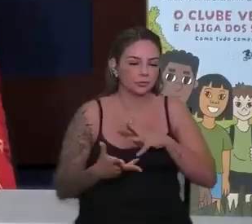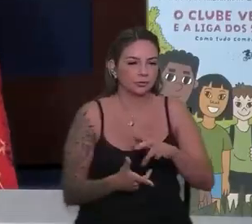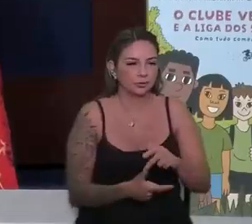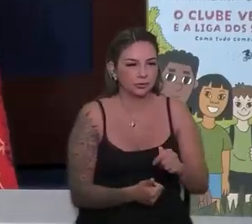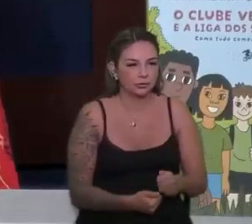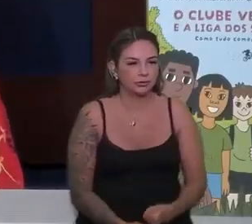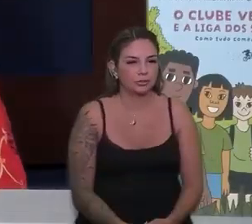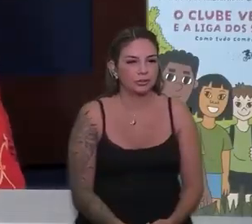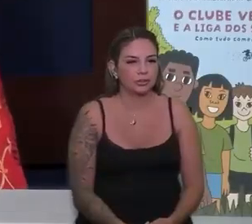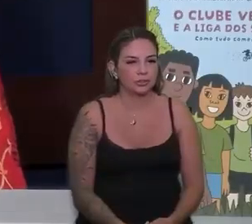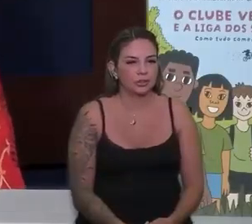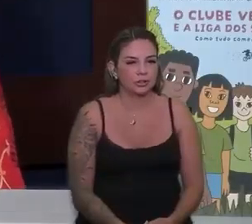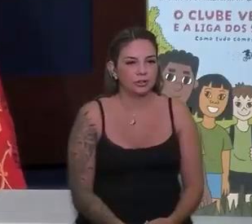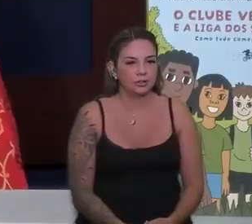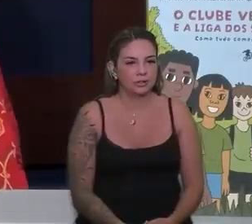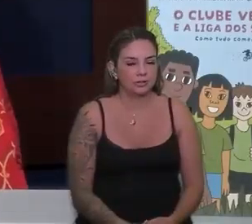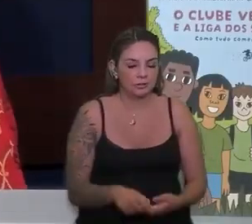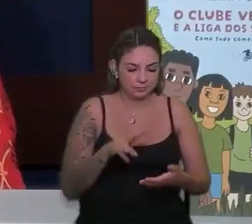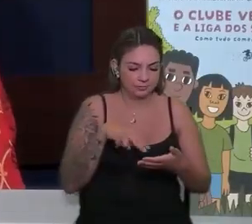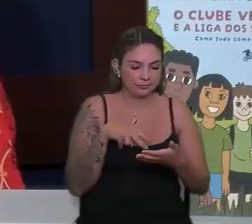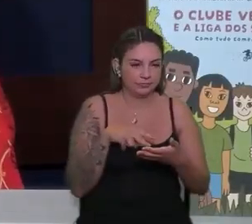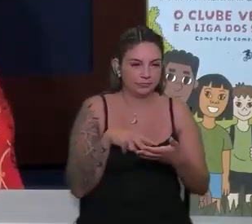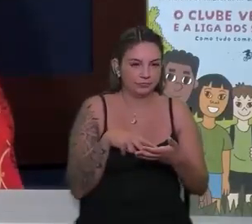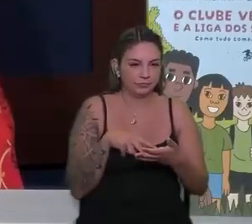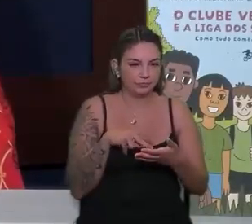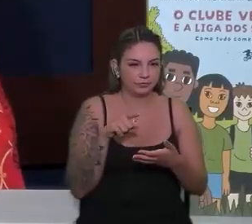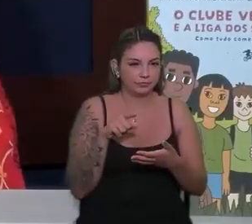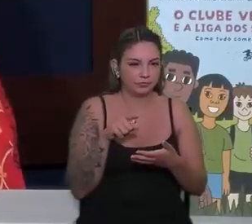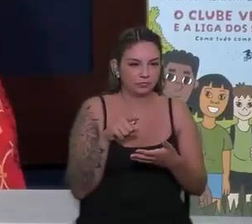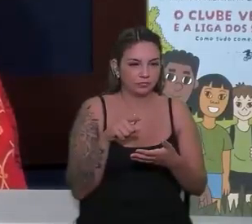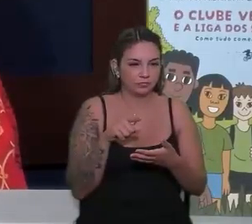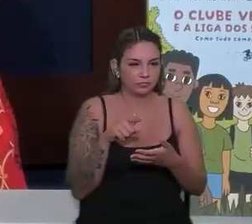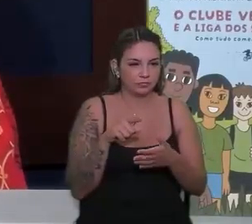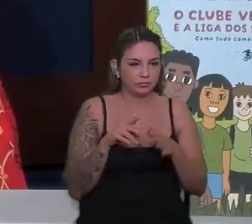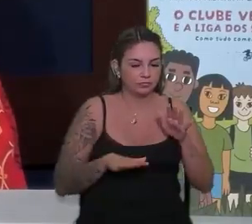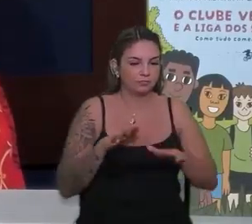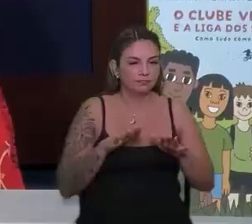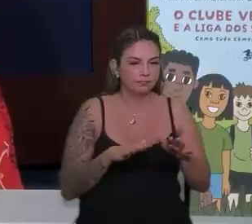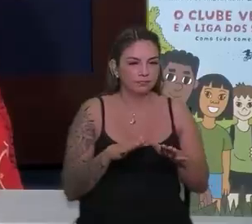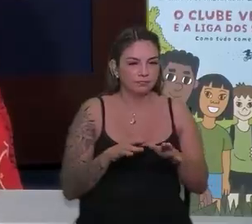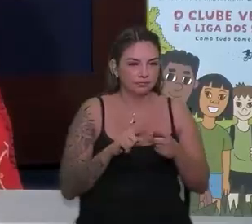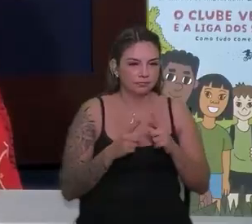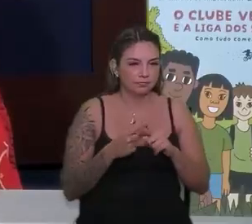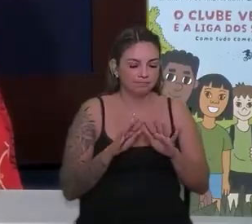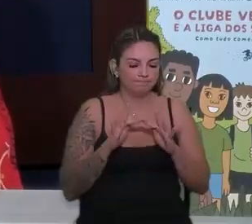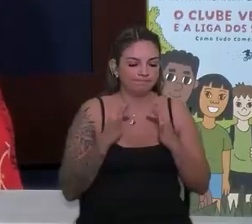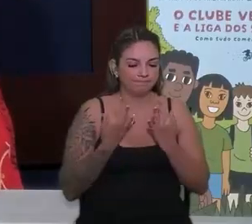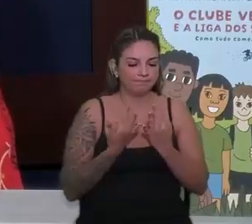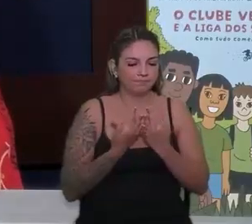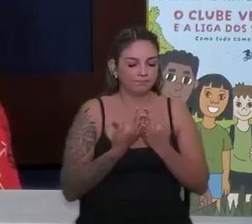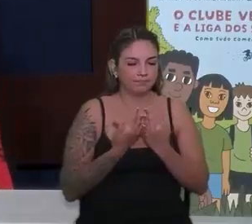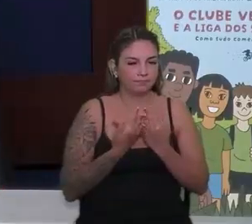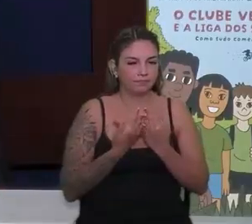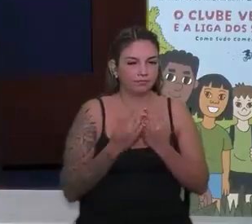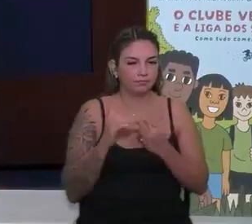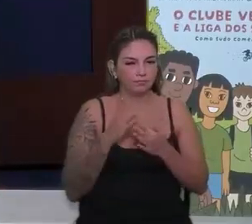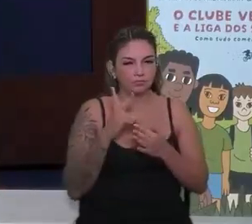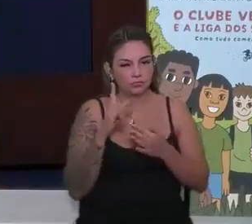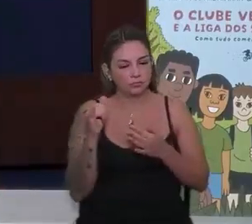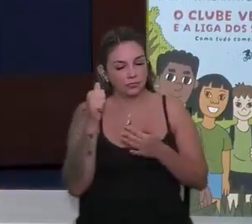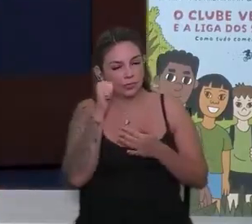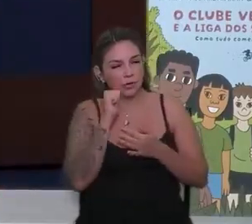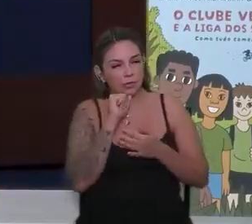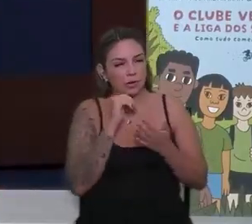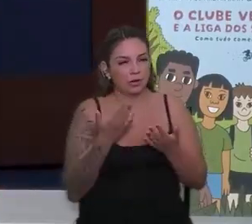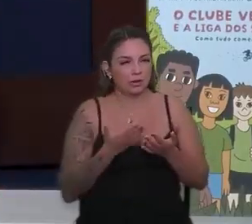ser descoberto. Então, o hábito de leitura, ele depende muito da relação familiar. E nem todo pai e